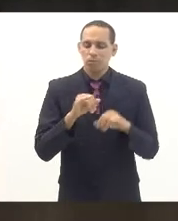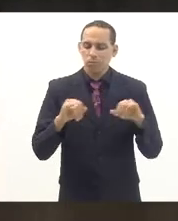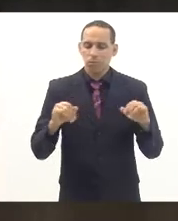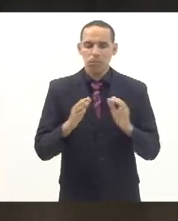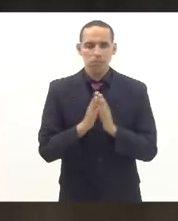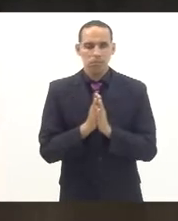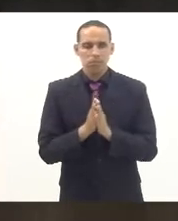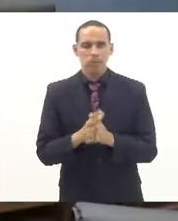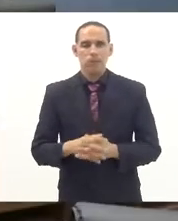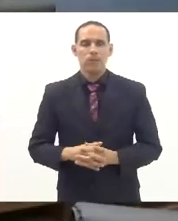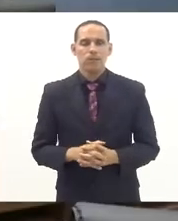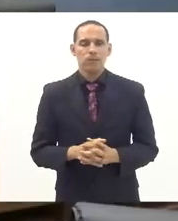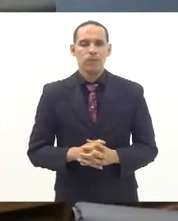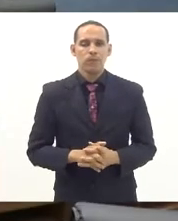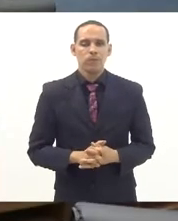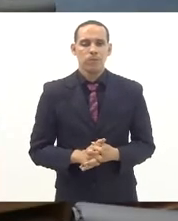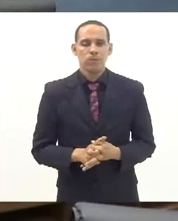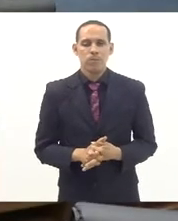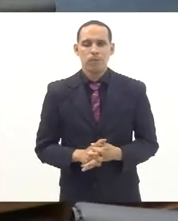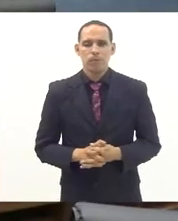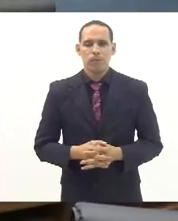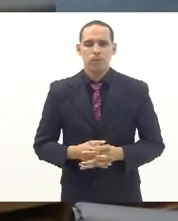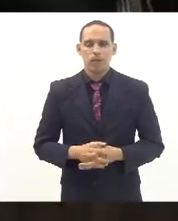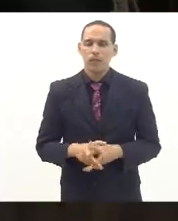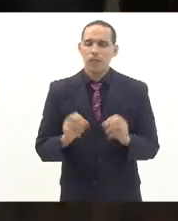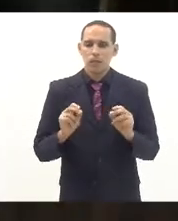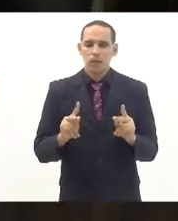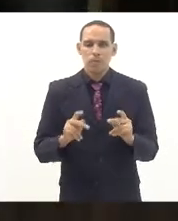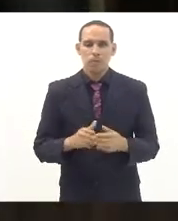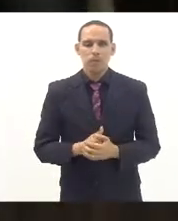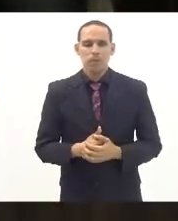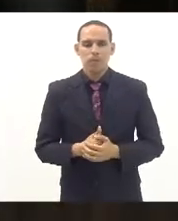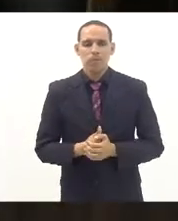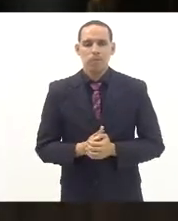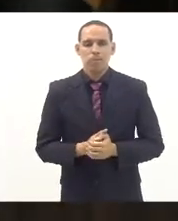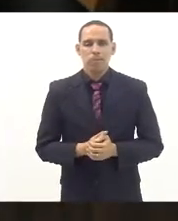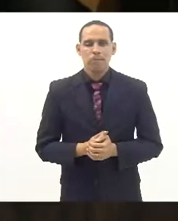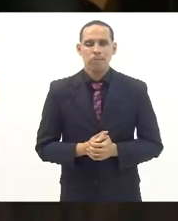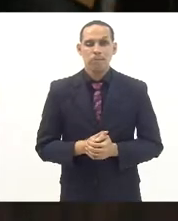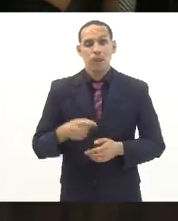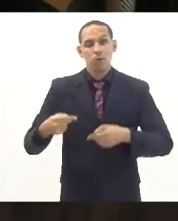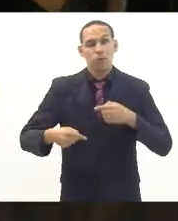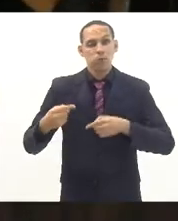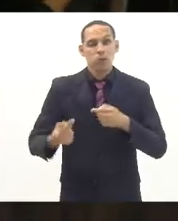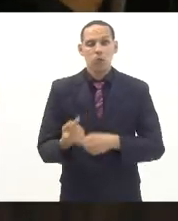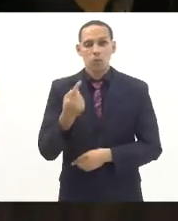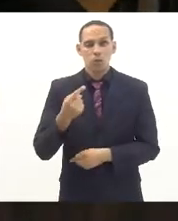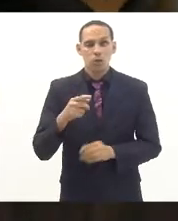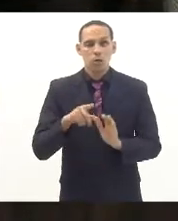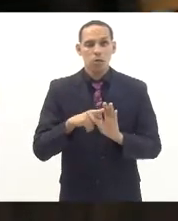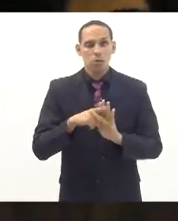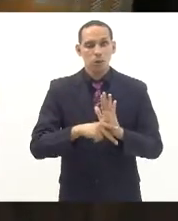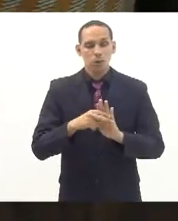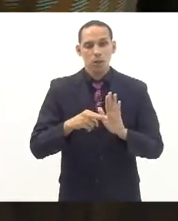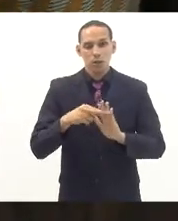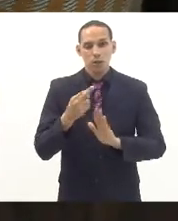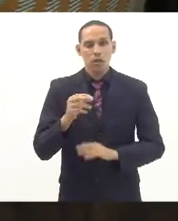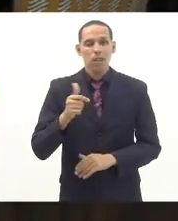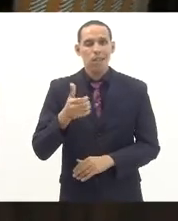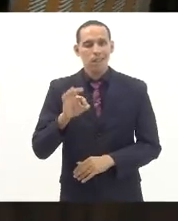informar por favor Oi ok a discussão única para o dia a dia a solução